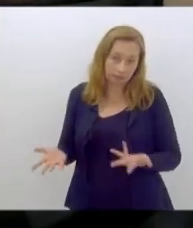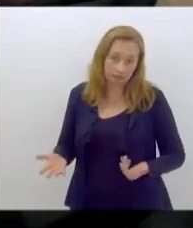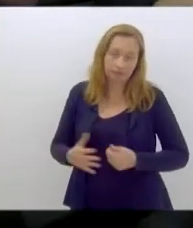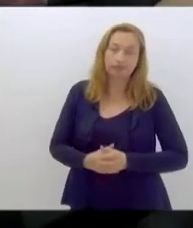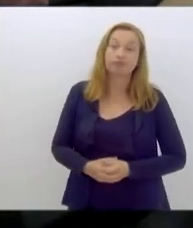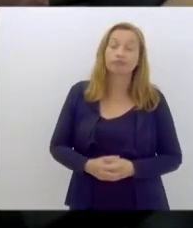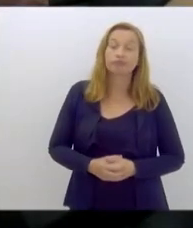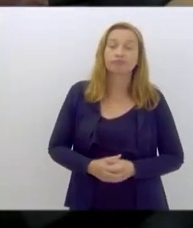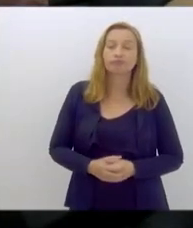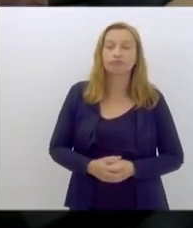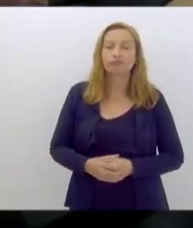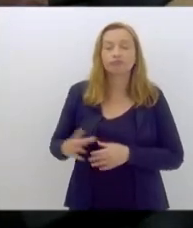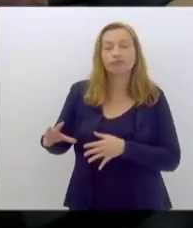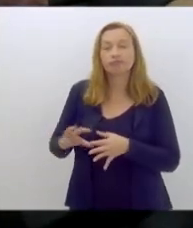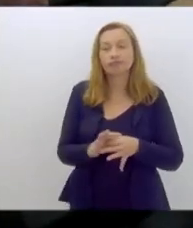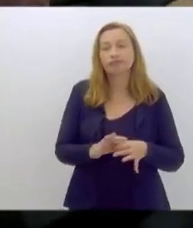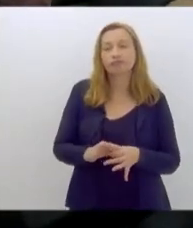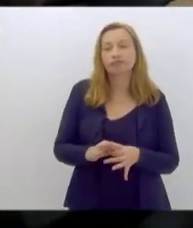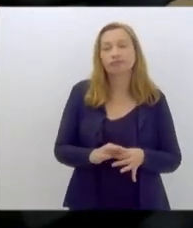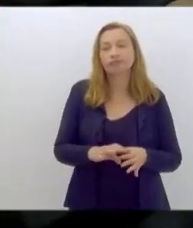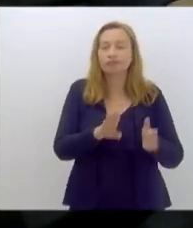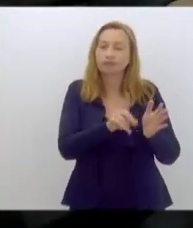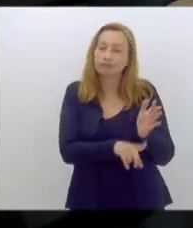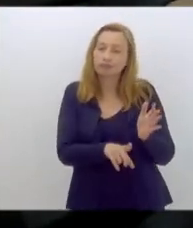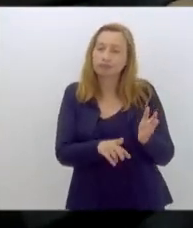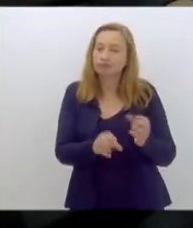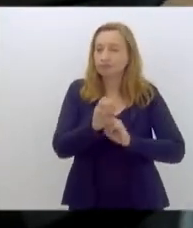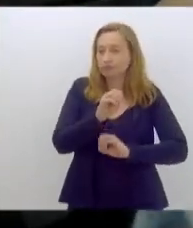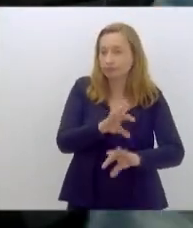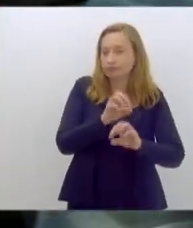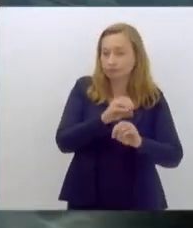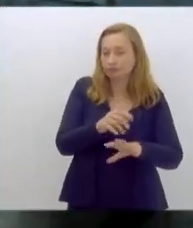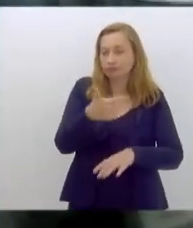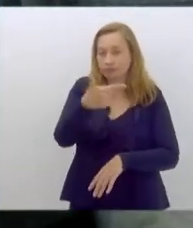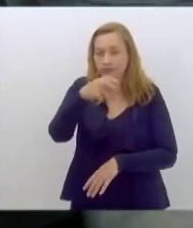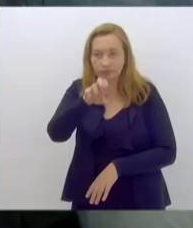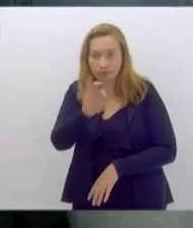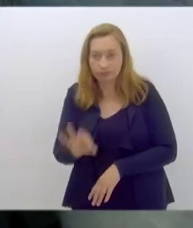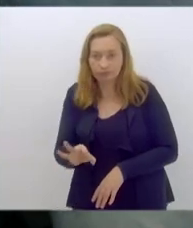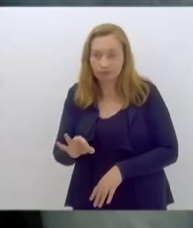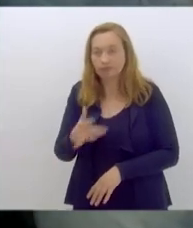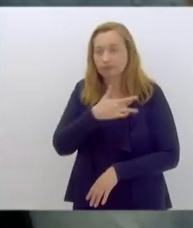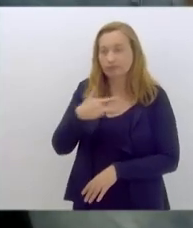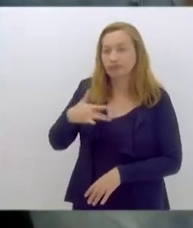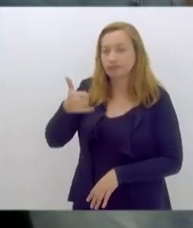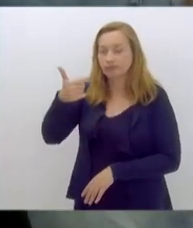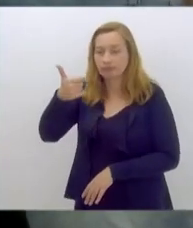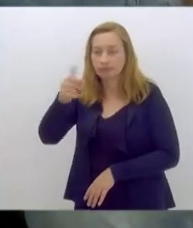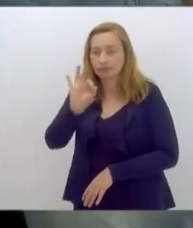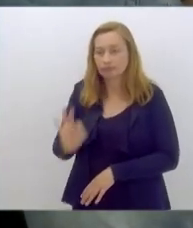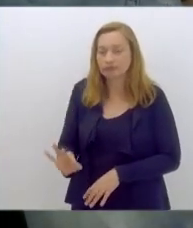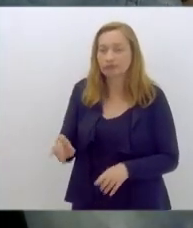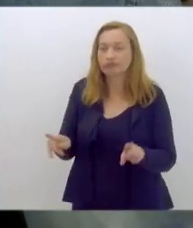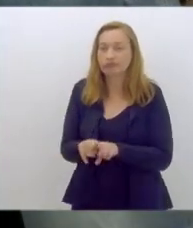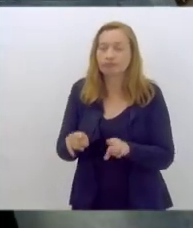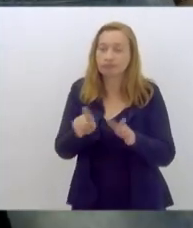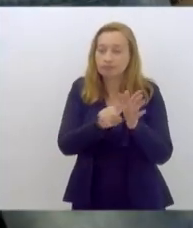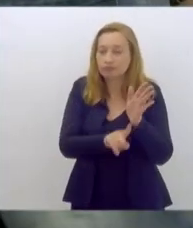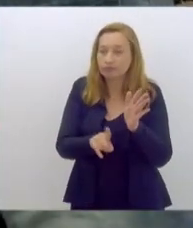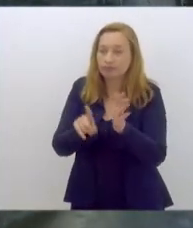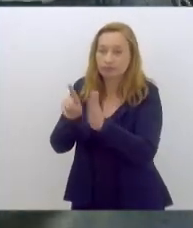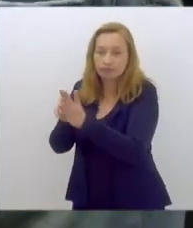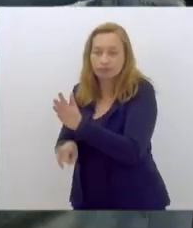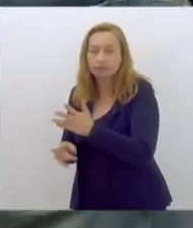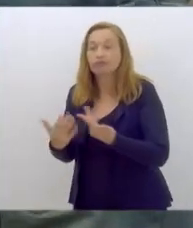e tem uma vinculação direta da despesa de educação 25% é despesa de saúde 12%, também você reduz então